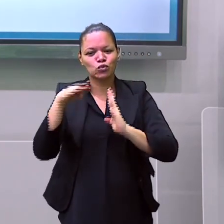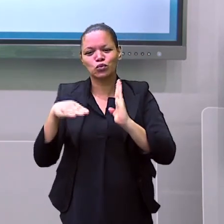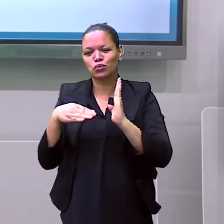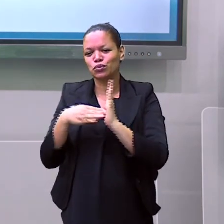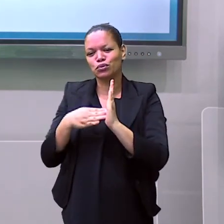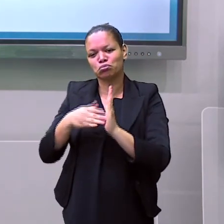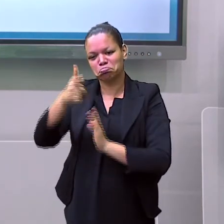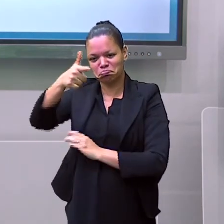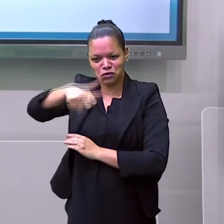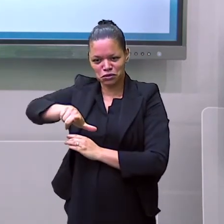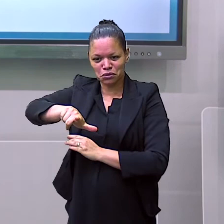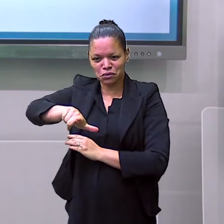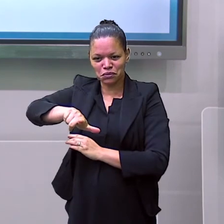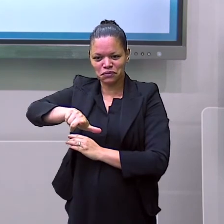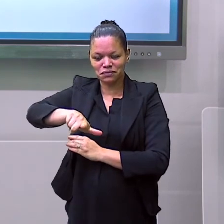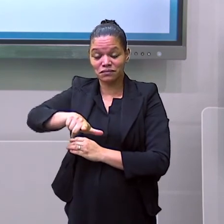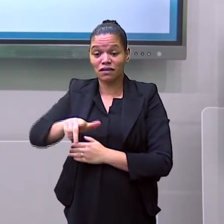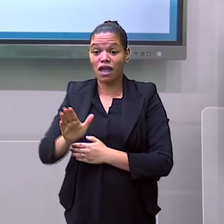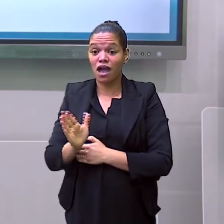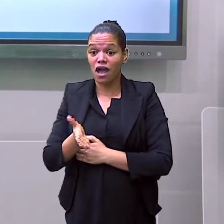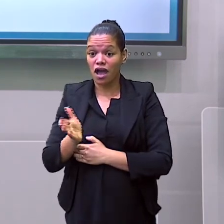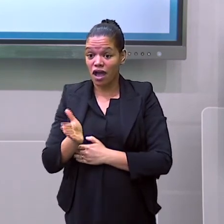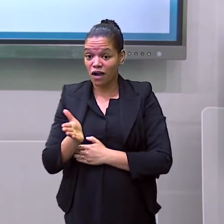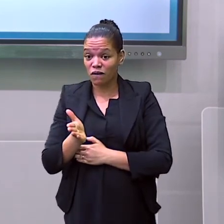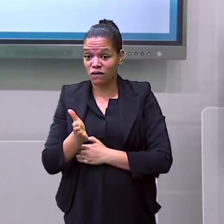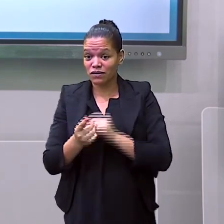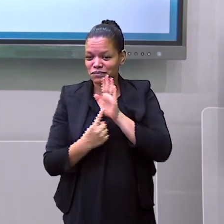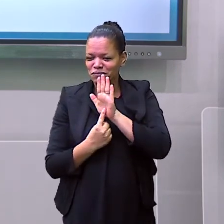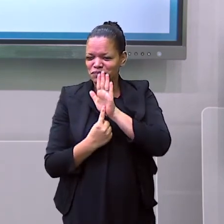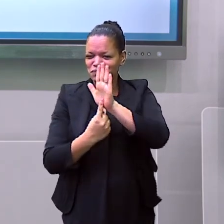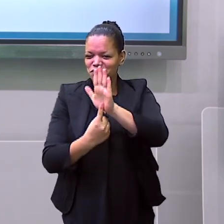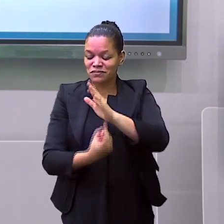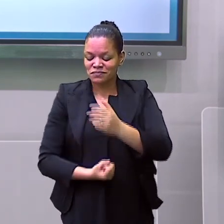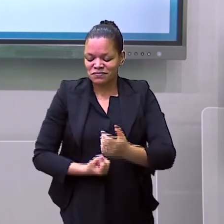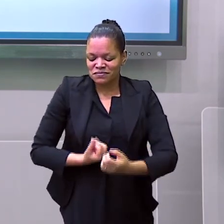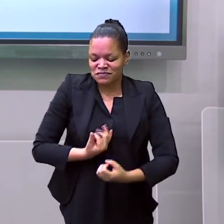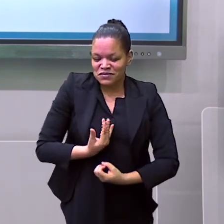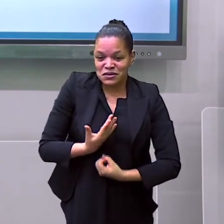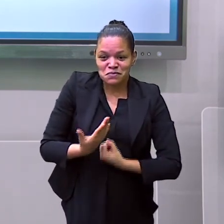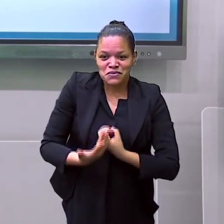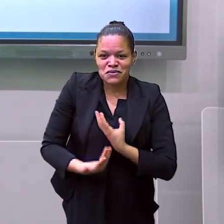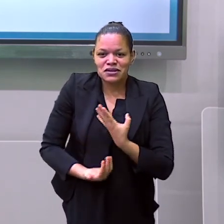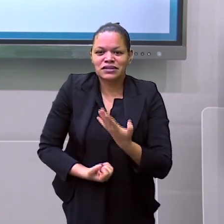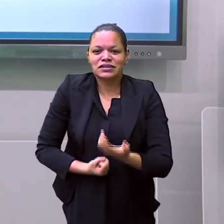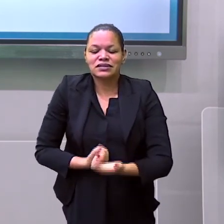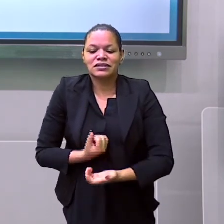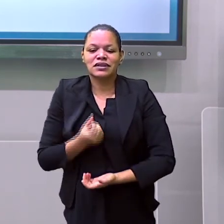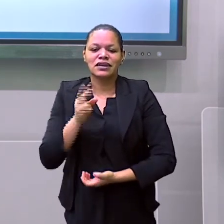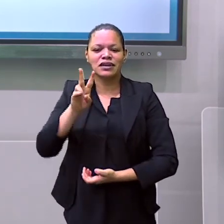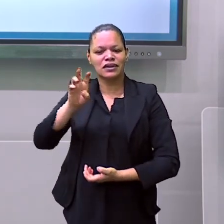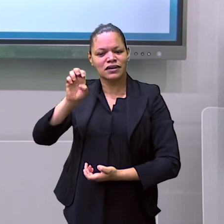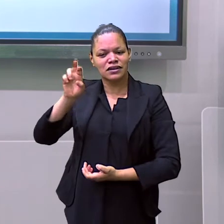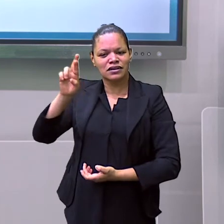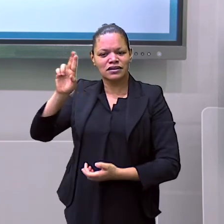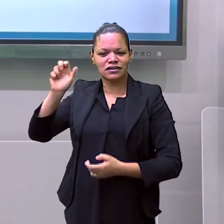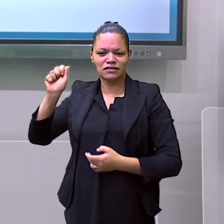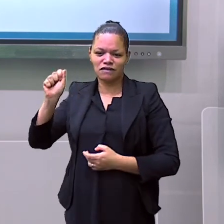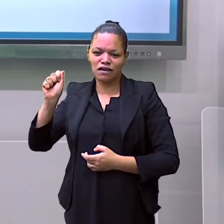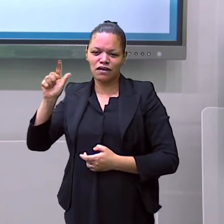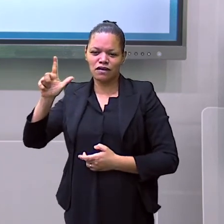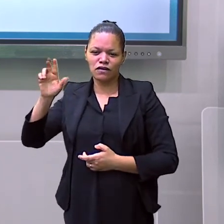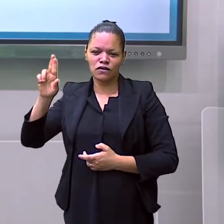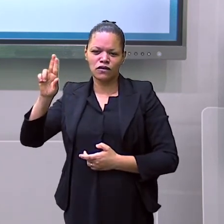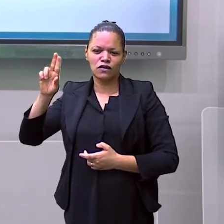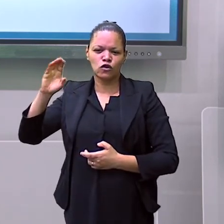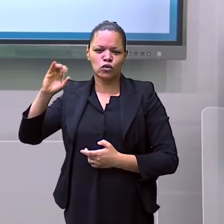Agora, nós vamos ler uma poesia de Vera Lúcia, de um livro Entre Juras dos